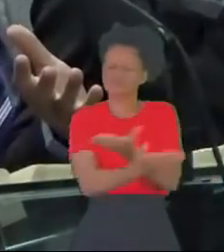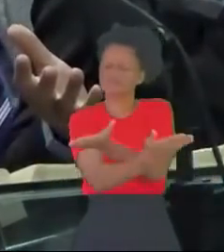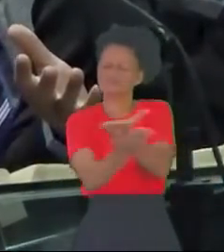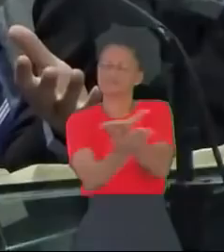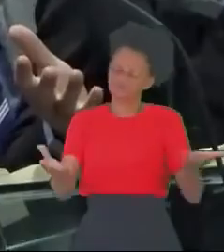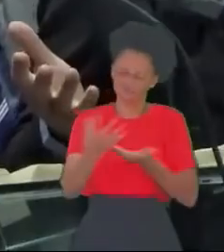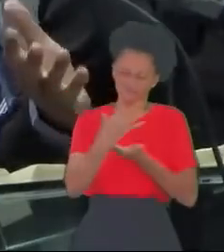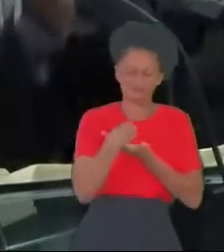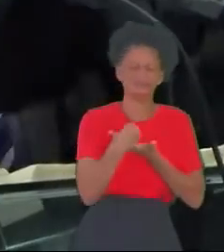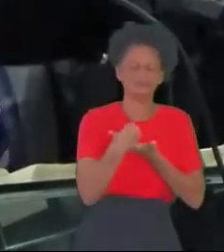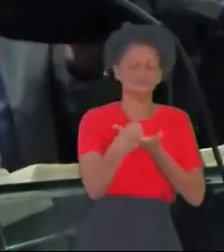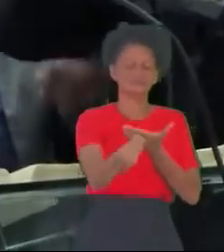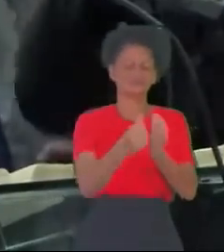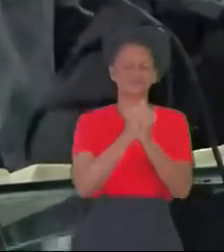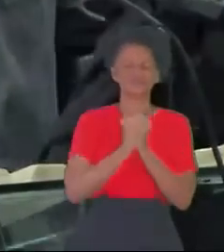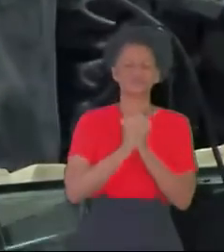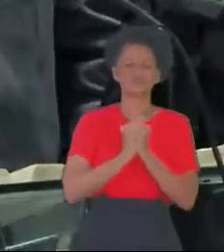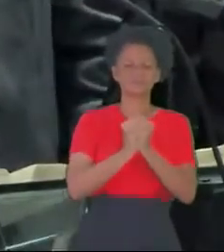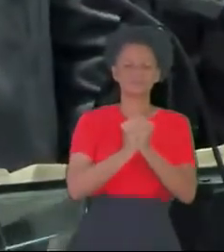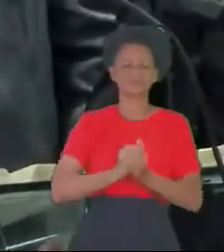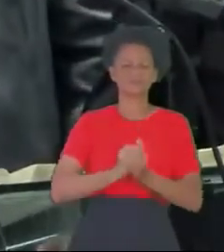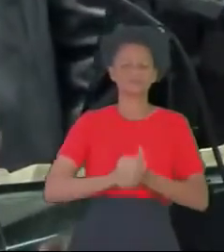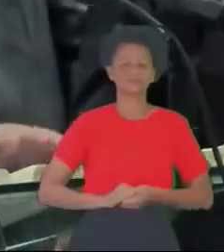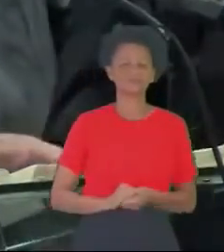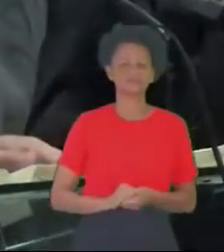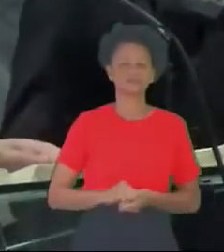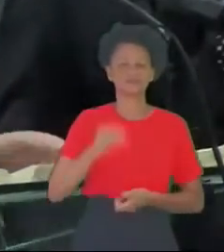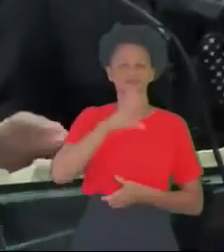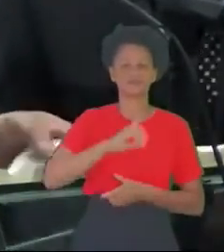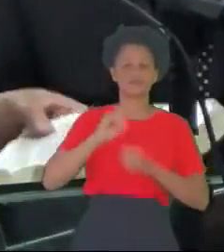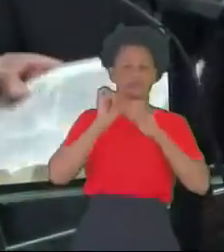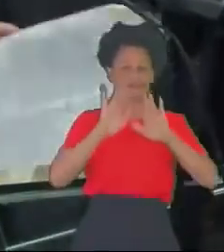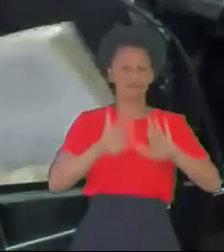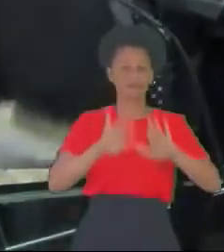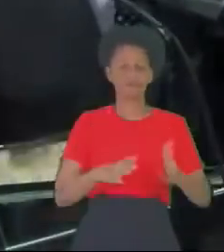todos dizem: amém. Deus abençoe os irmãos, em nome de Jesus.